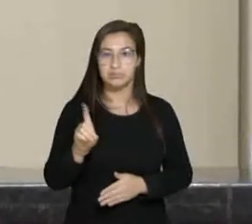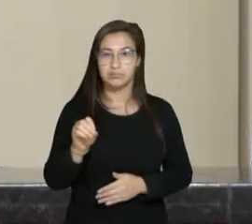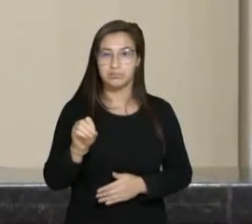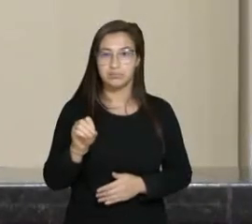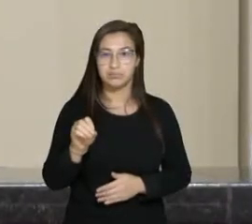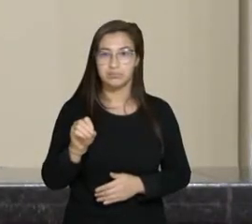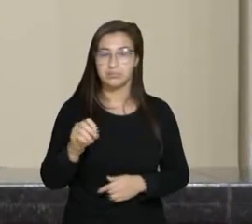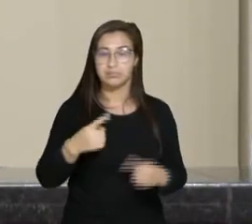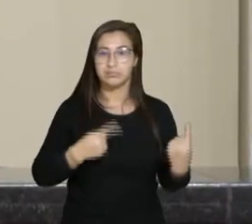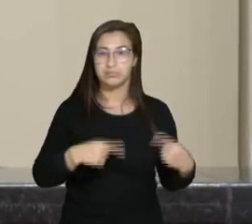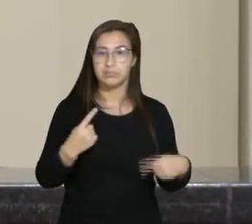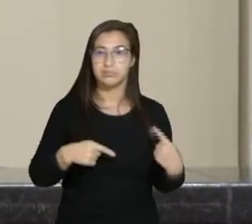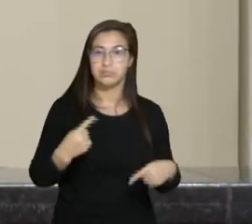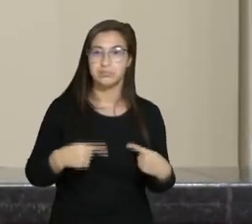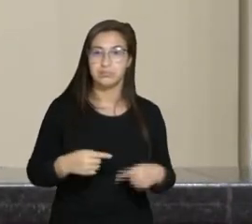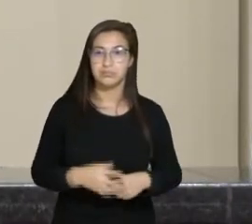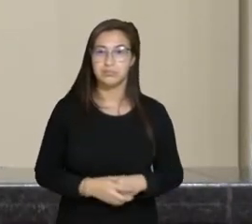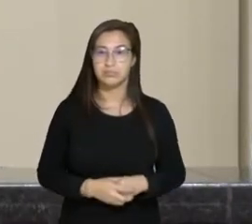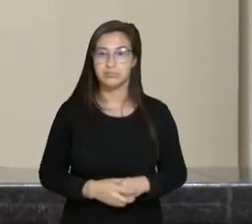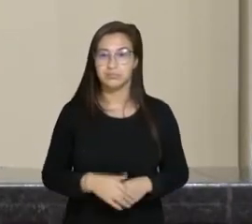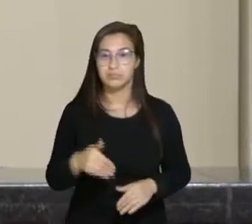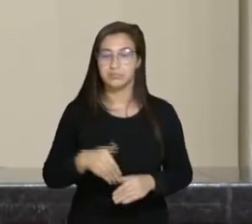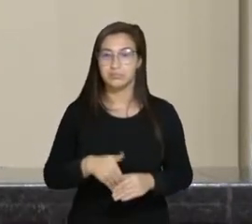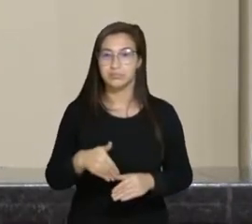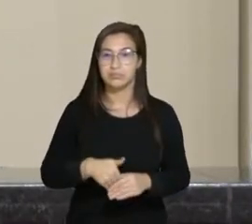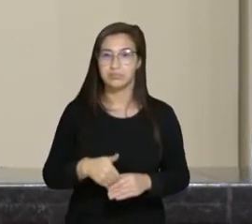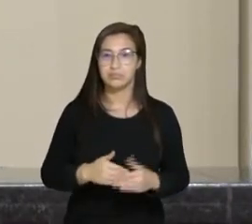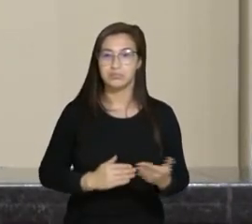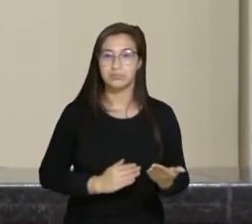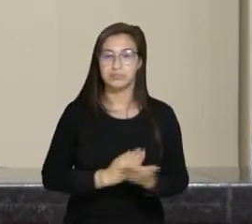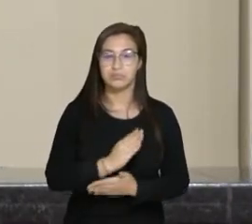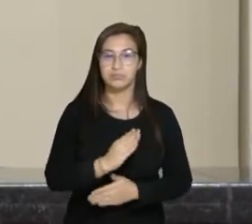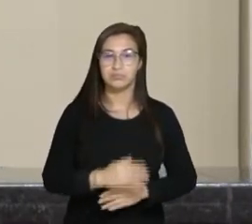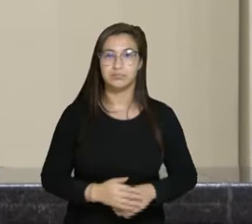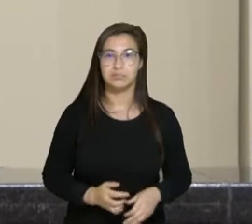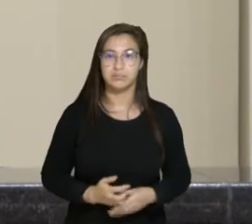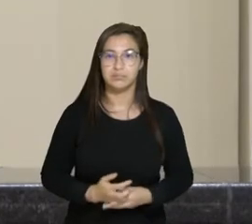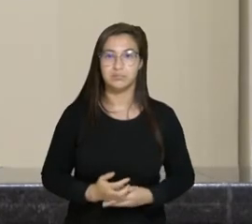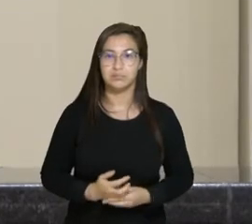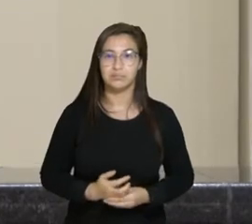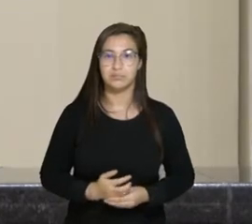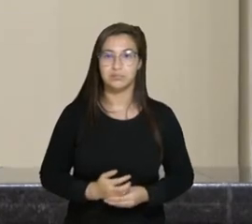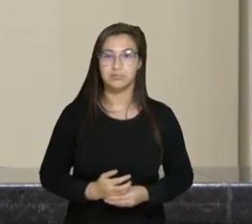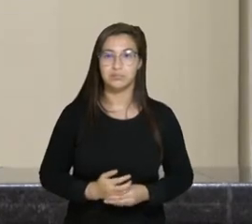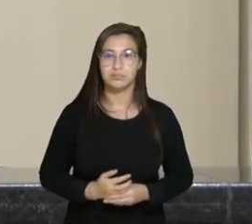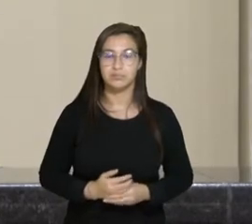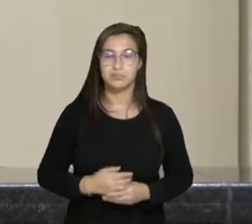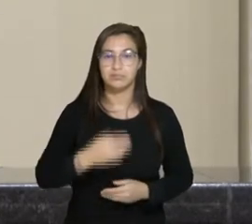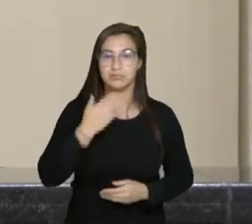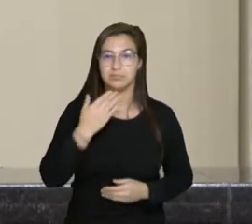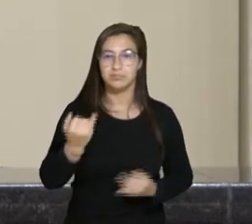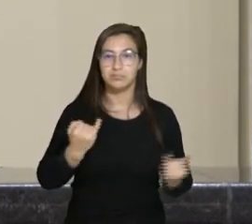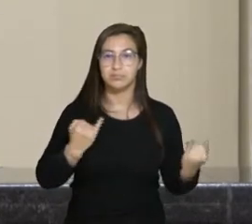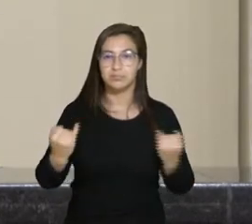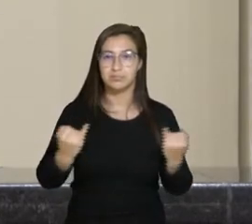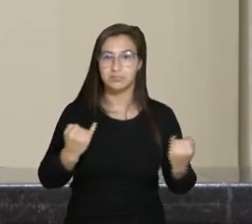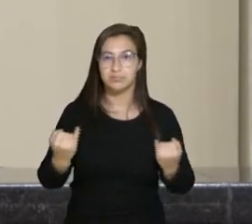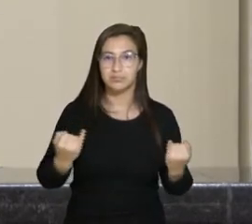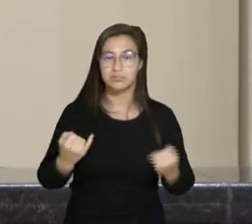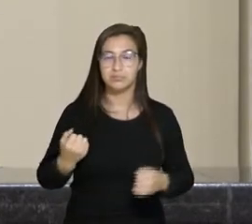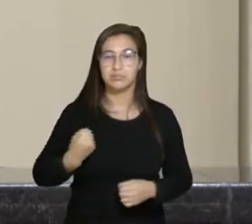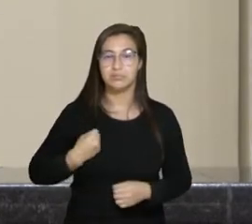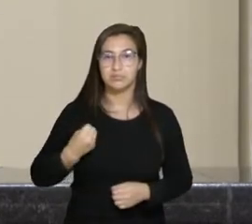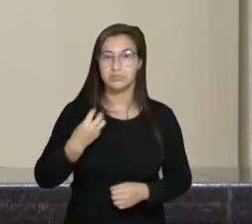em discussão em votação aprovado o pedido informação